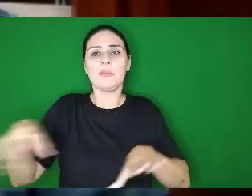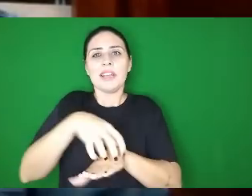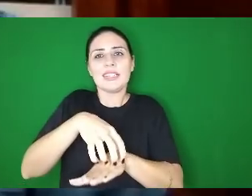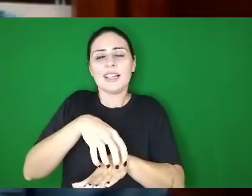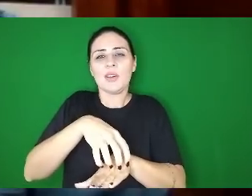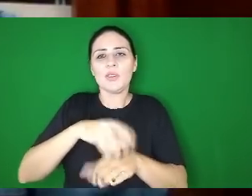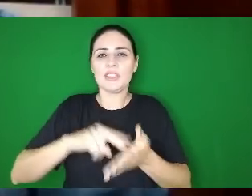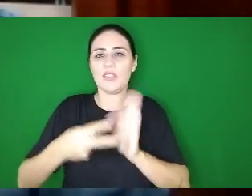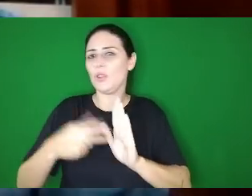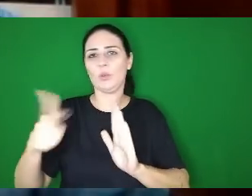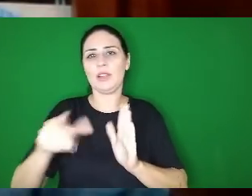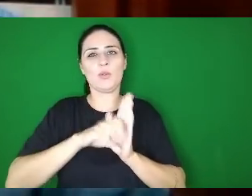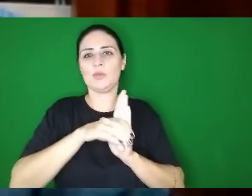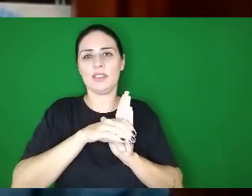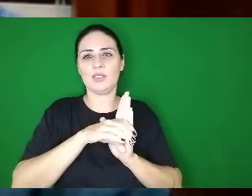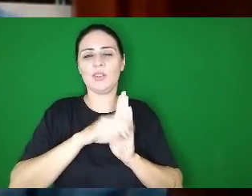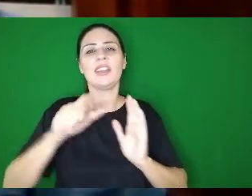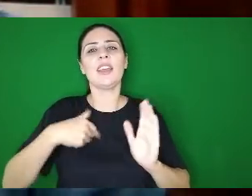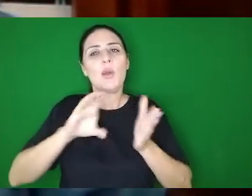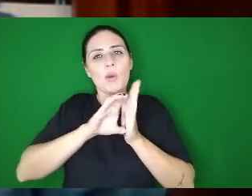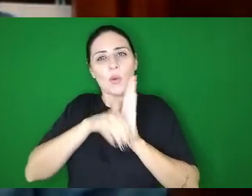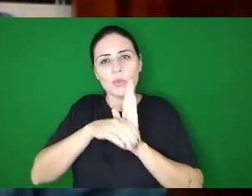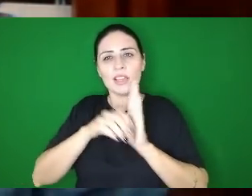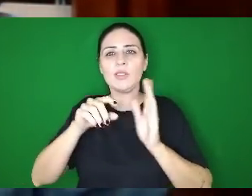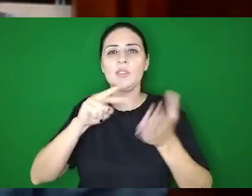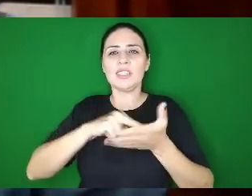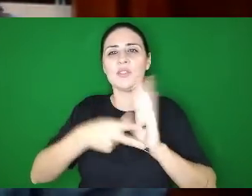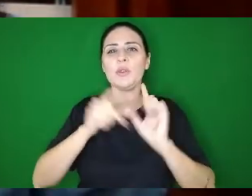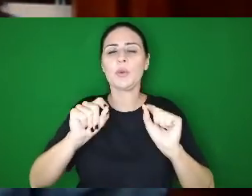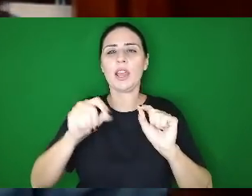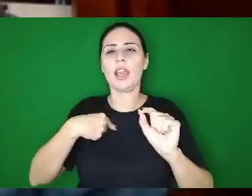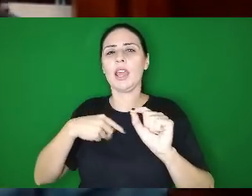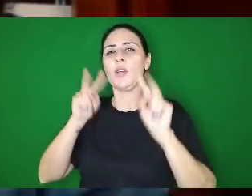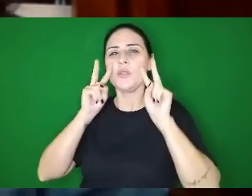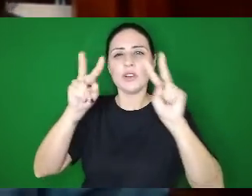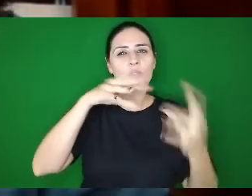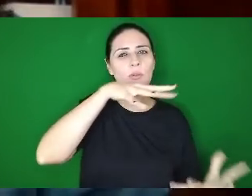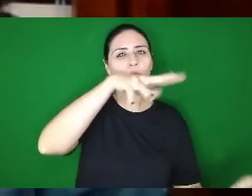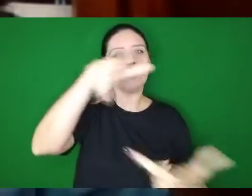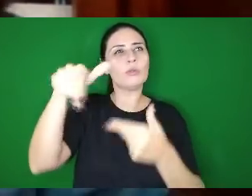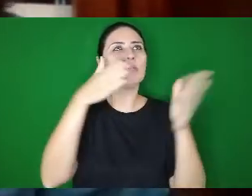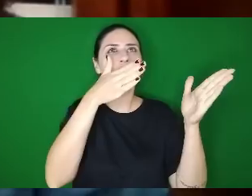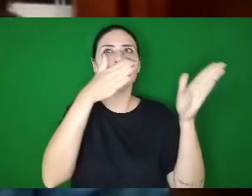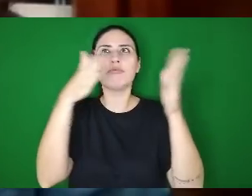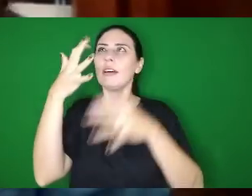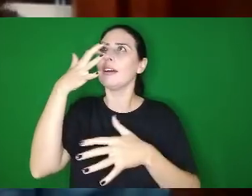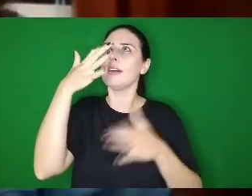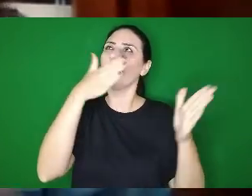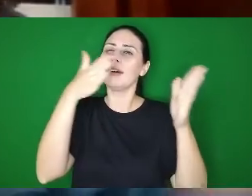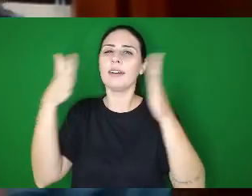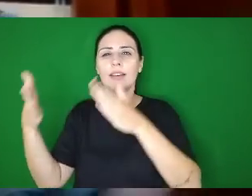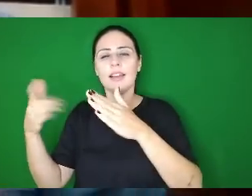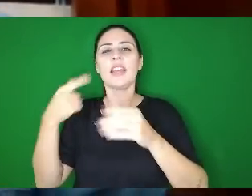eu opero mentalmente com esse conceito, ou seja, quando eu olho para o mundo e compreendo os fenômenos, né, da vida, de